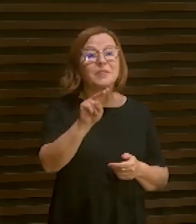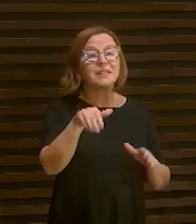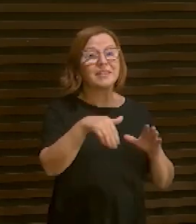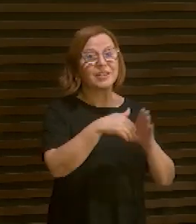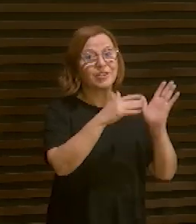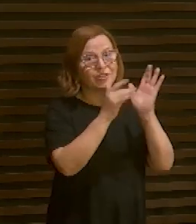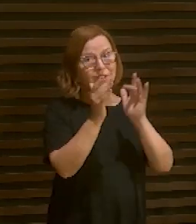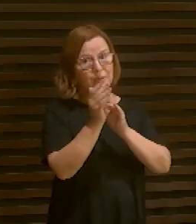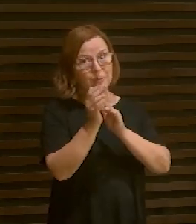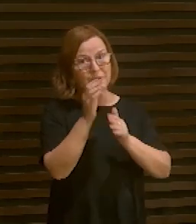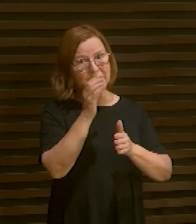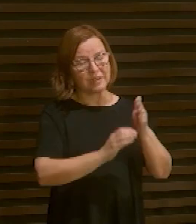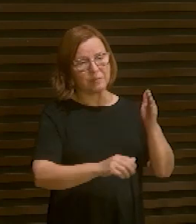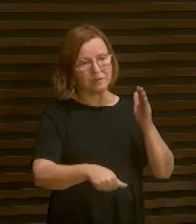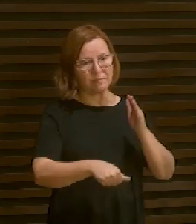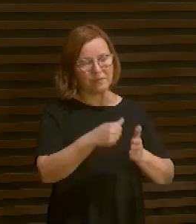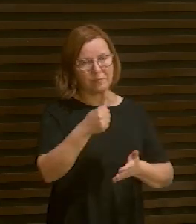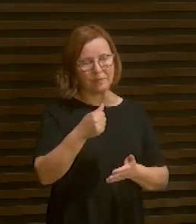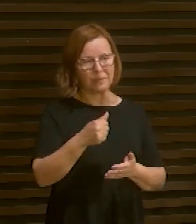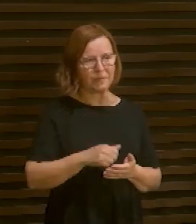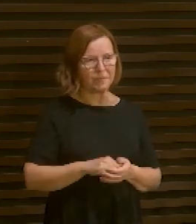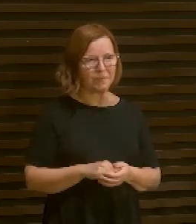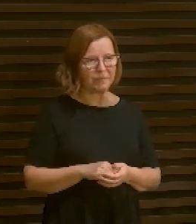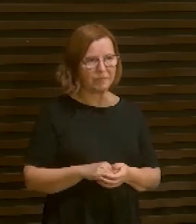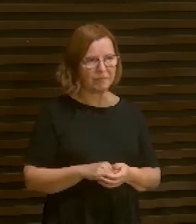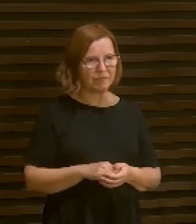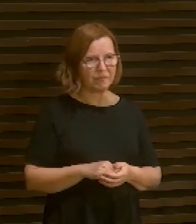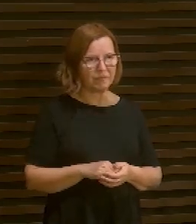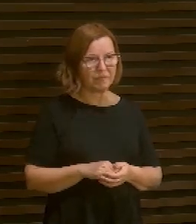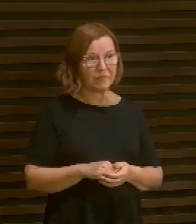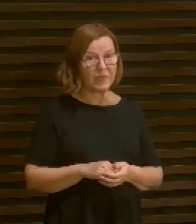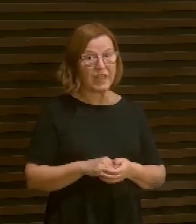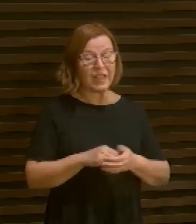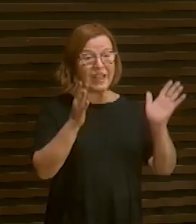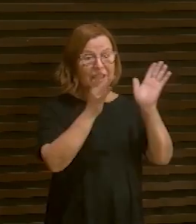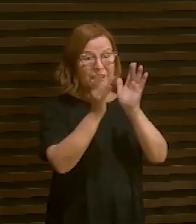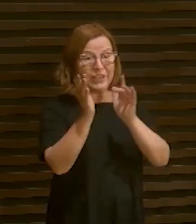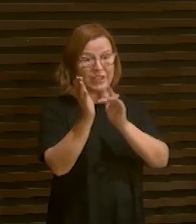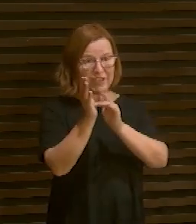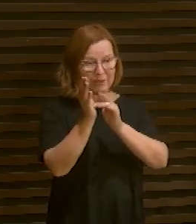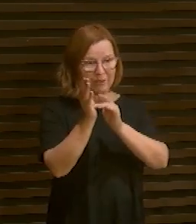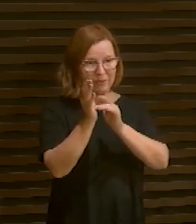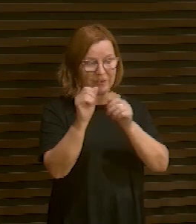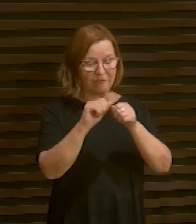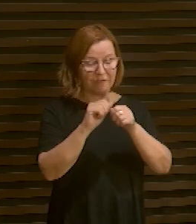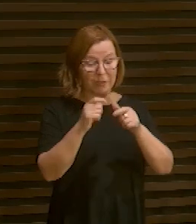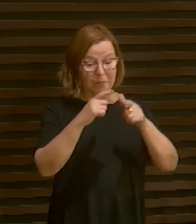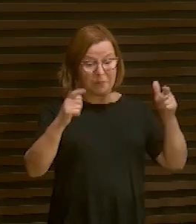coisas. No capítulo 1, ele é feito ele foi feito maior do que os anjos,